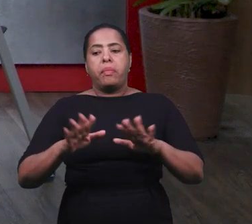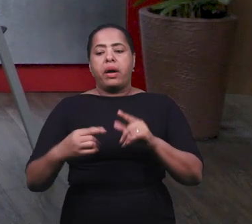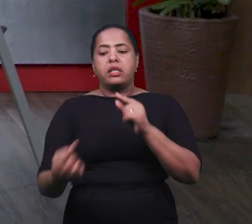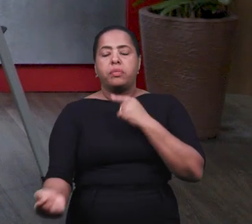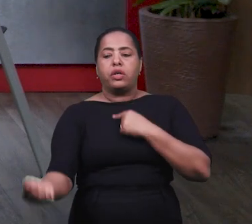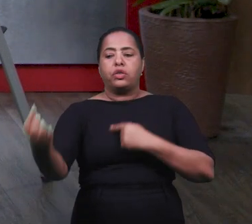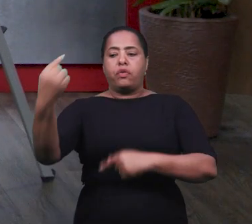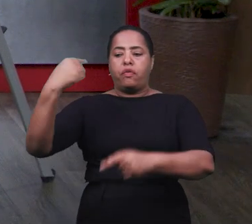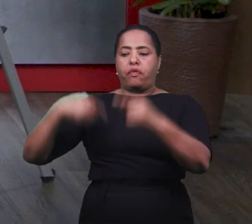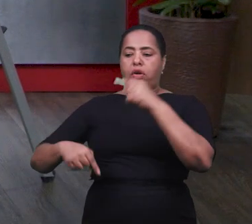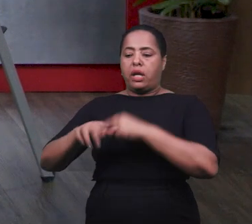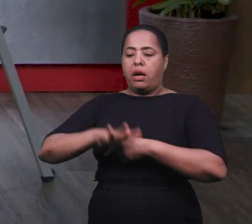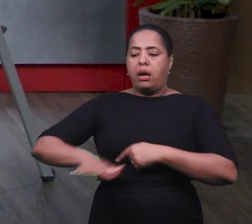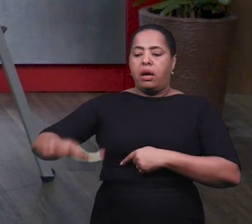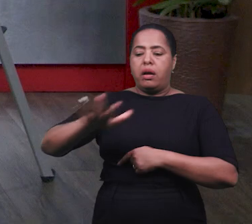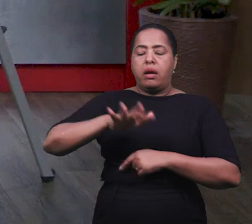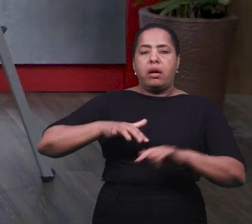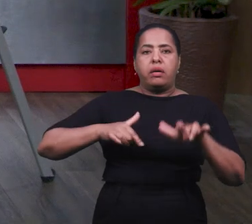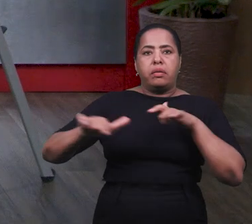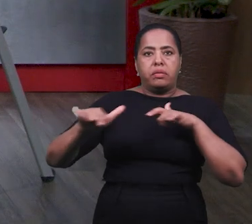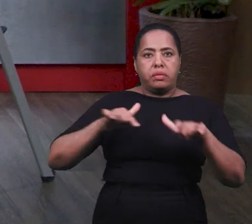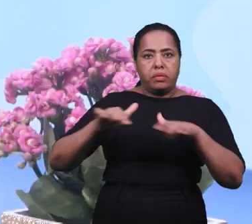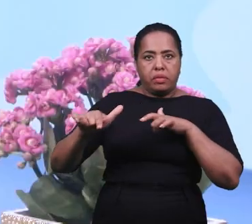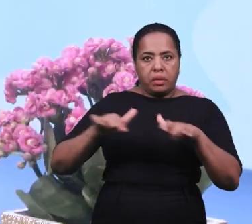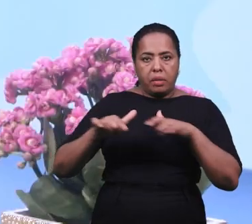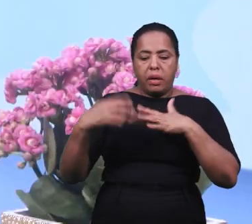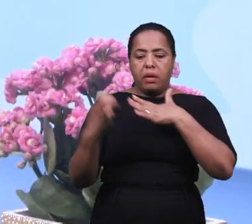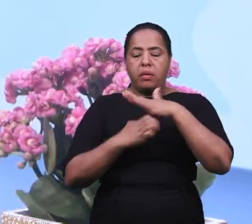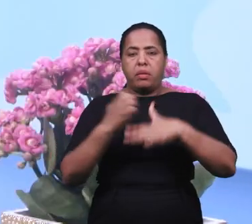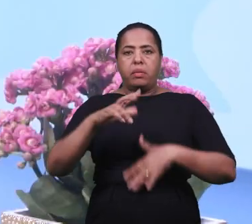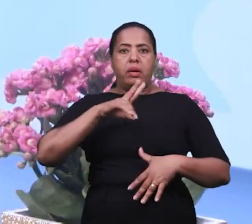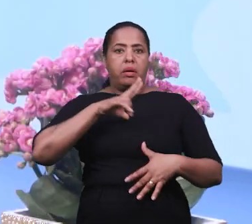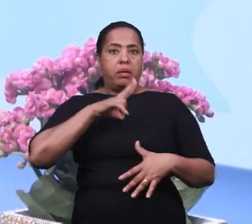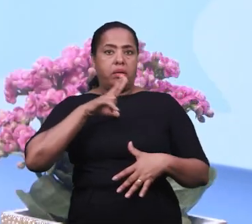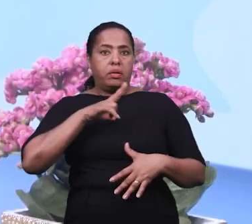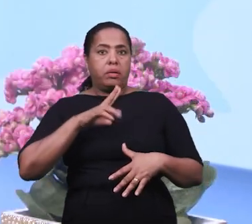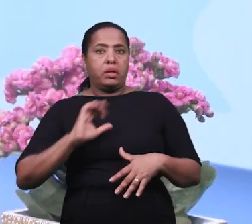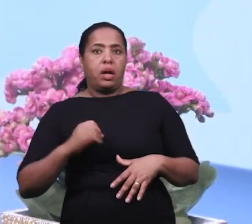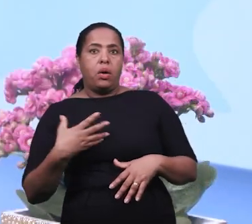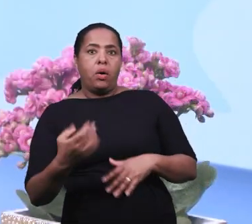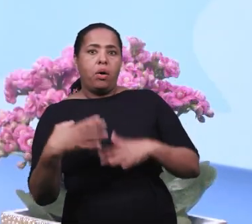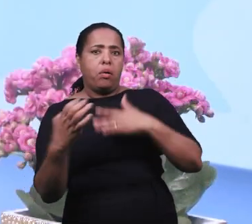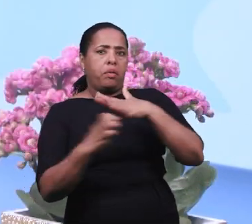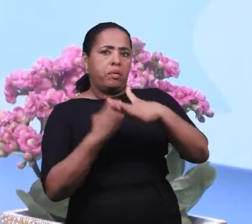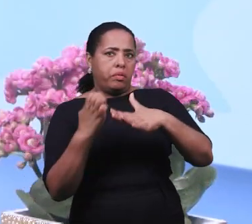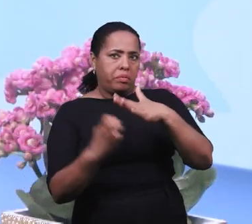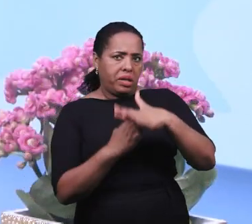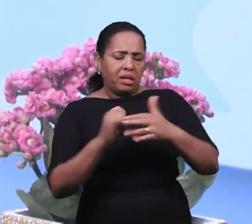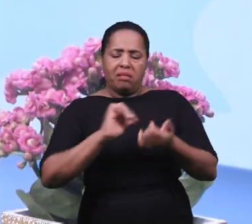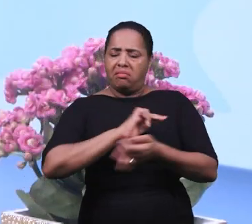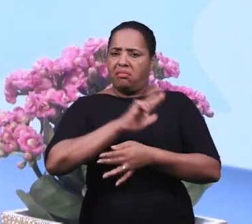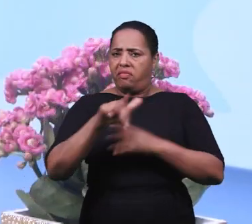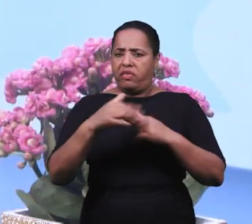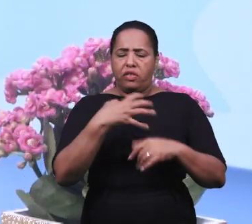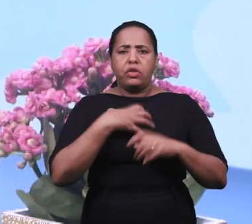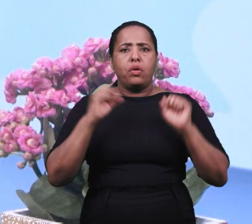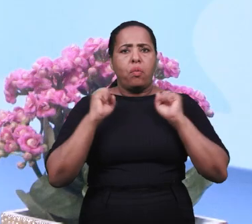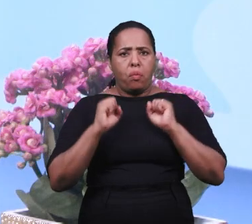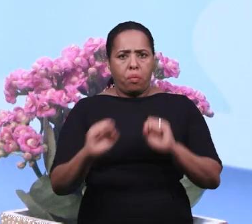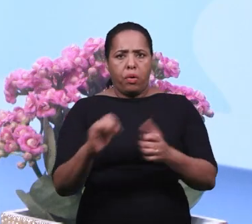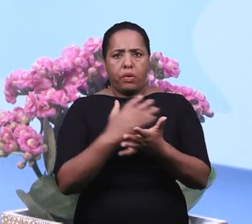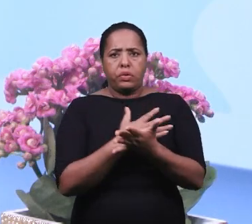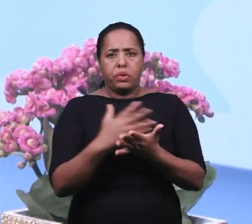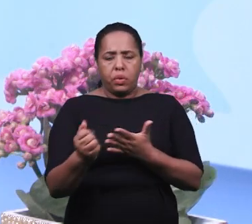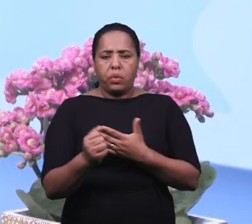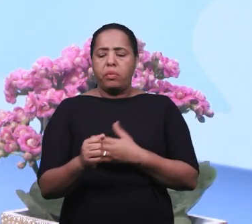pode voltar para o mercado de trabalho, para uma empresa privada ou como um empresário, enfim, né? De várias maneiras ele pode